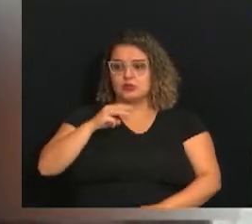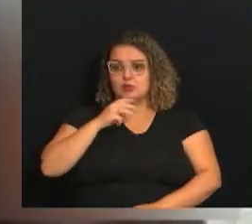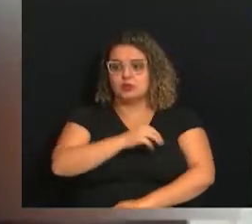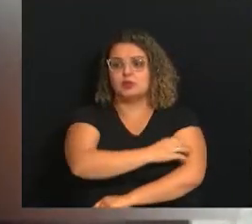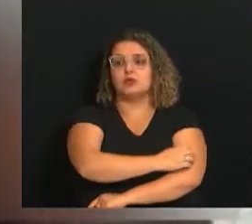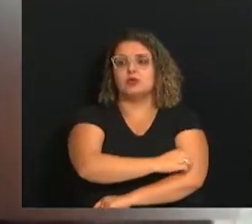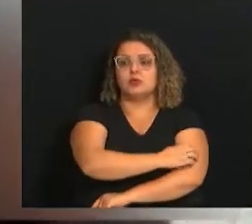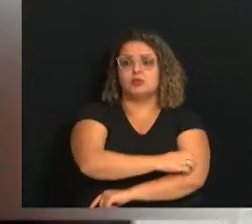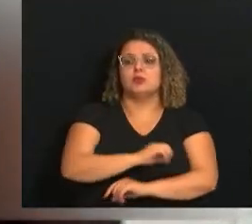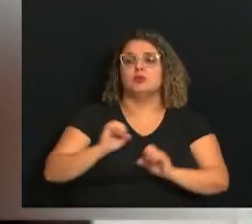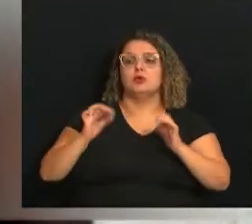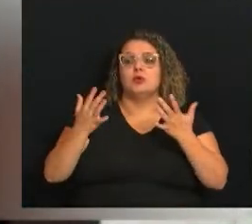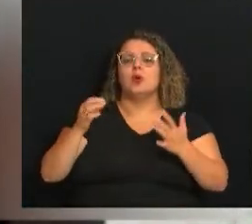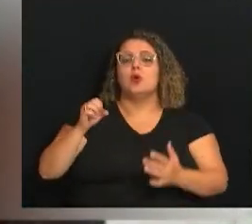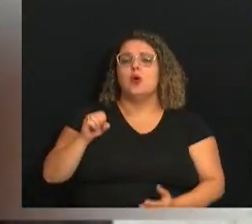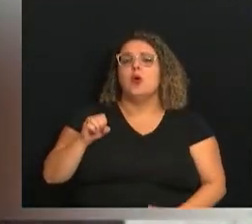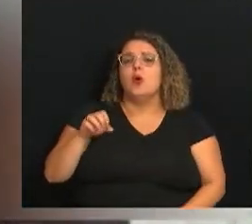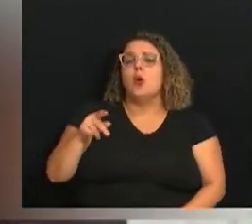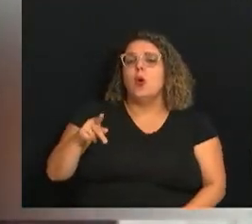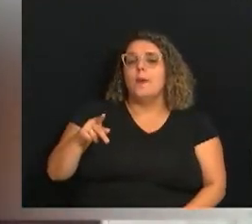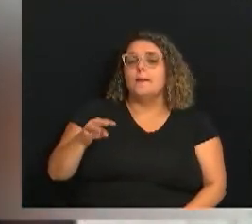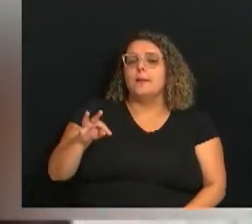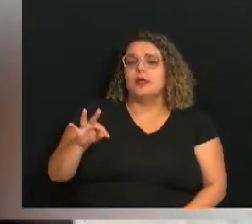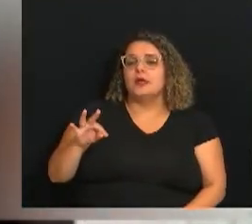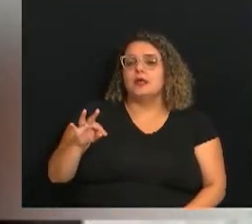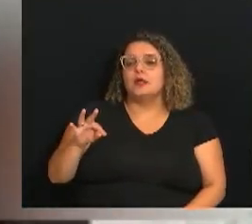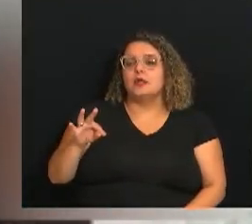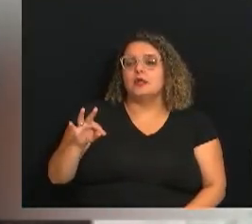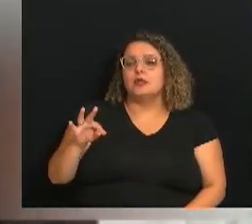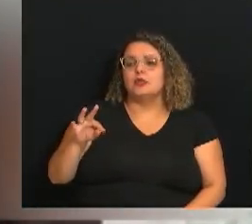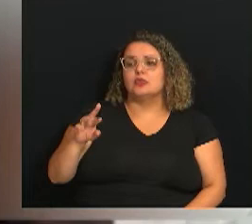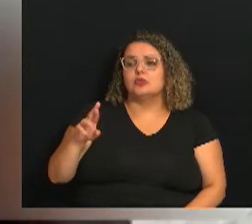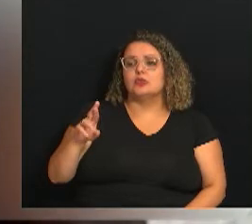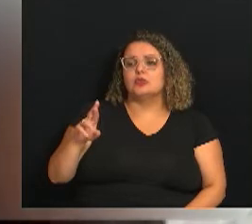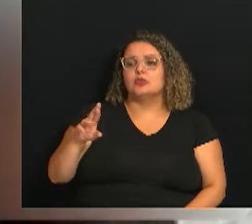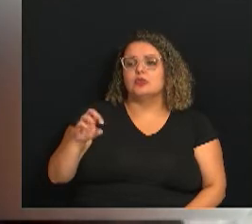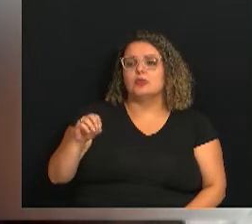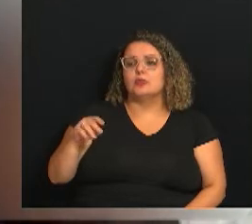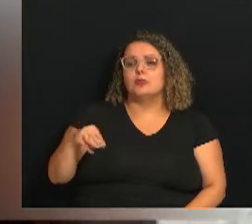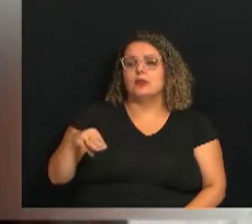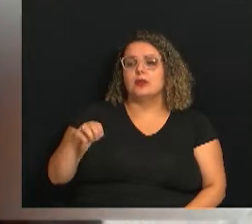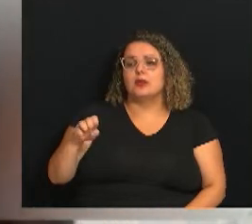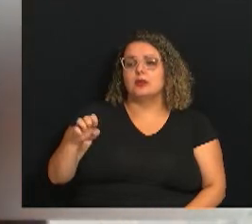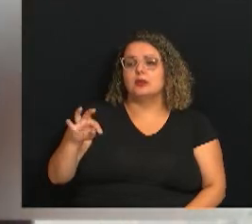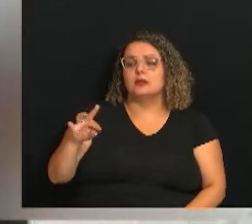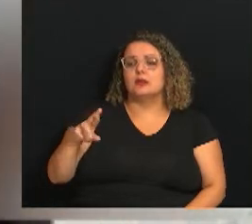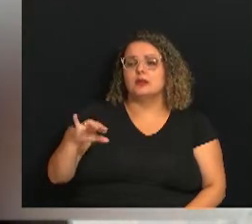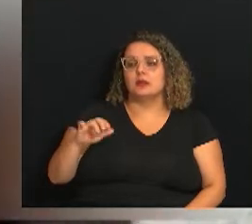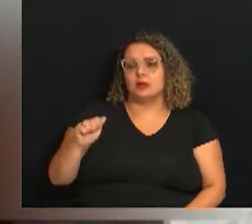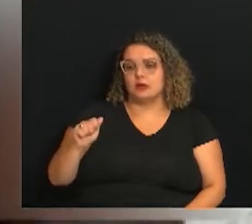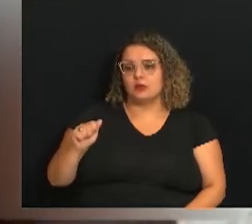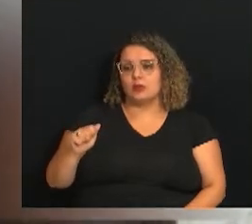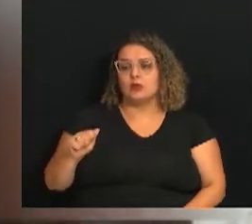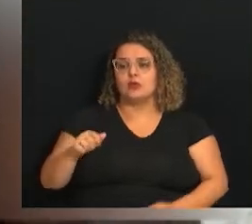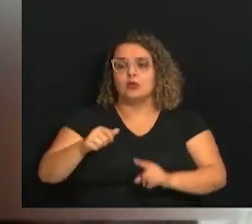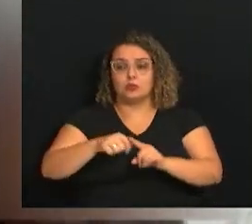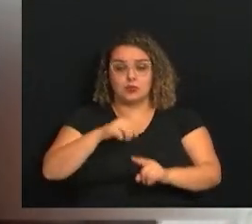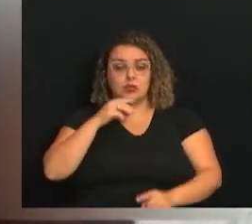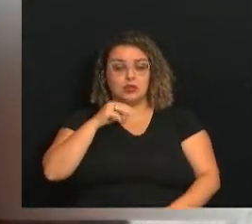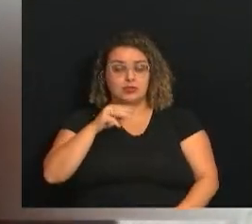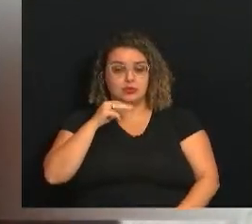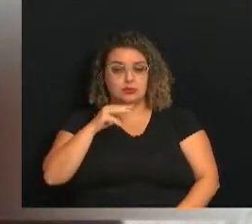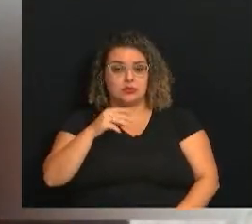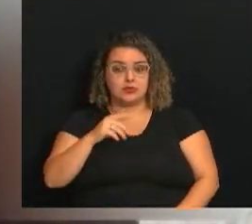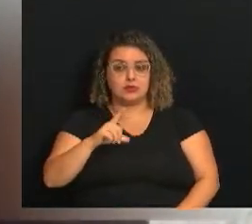optometrista, inclusive na cidade de Campinas. O dia 23 de março é o Dia Mundial da Optometria e o mês de março tem a campanha